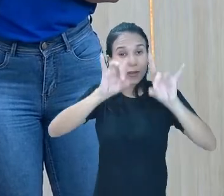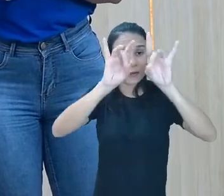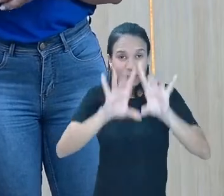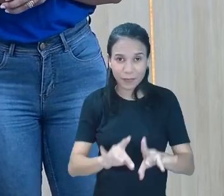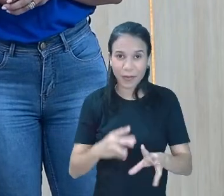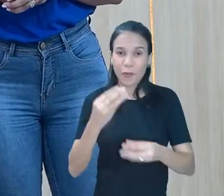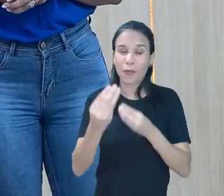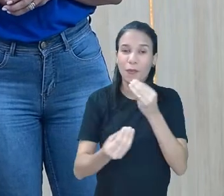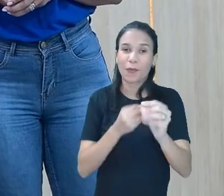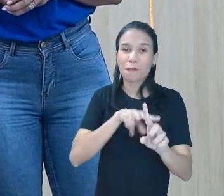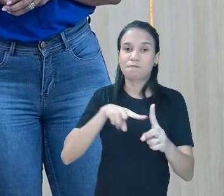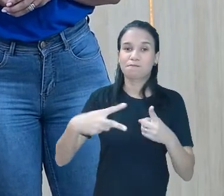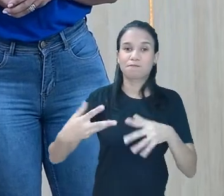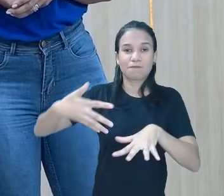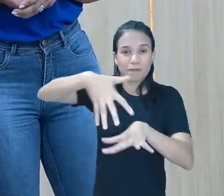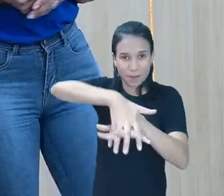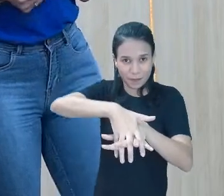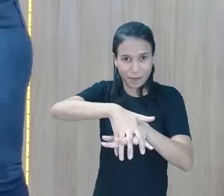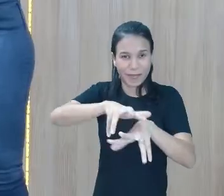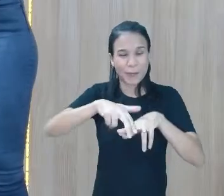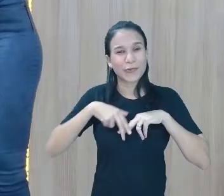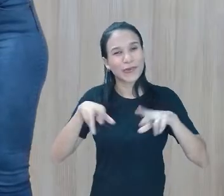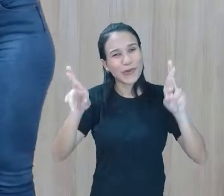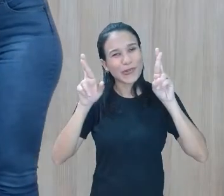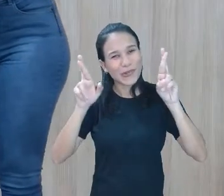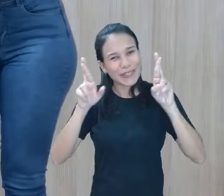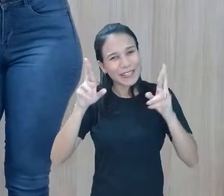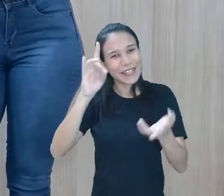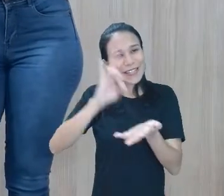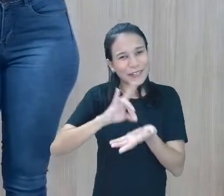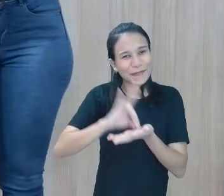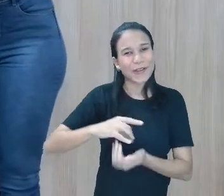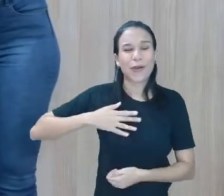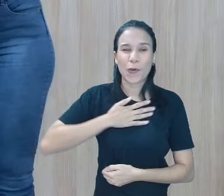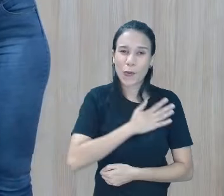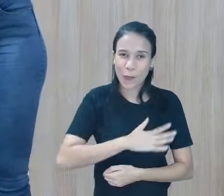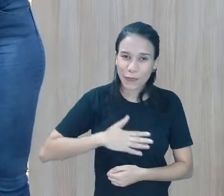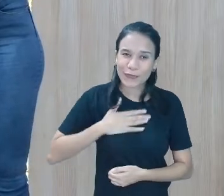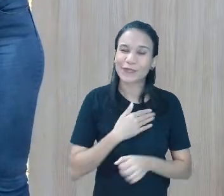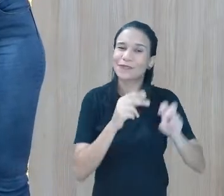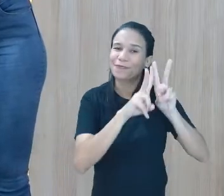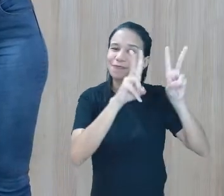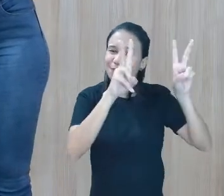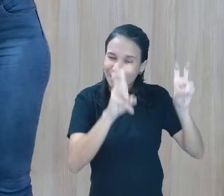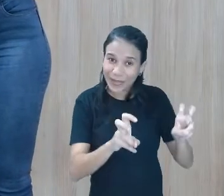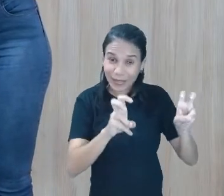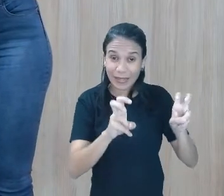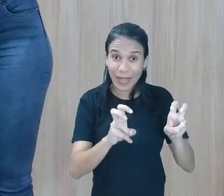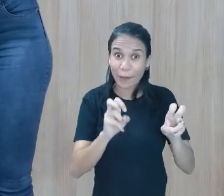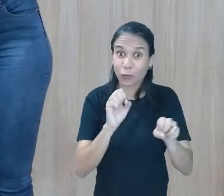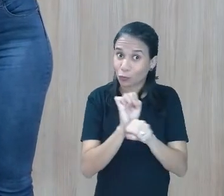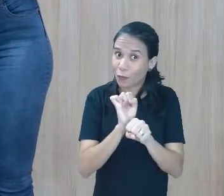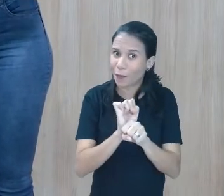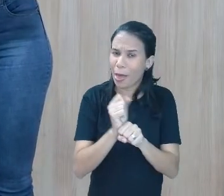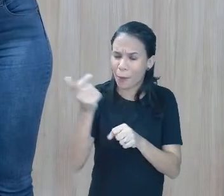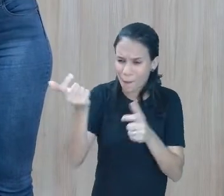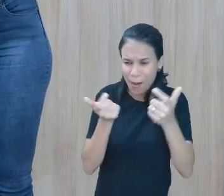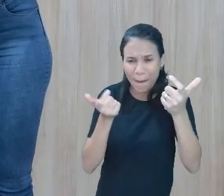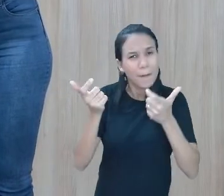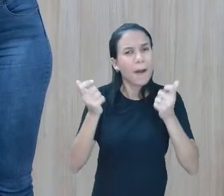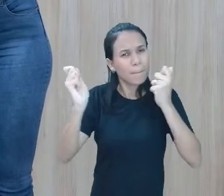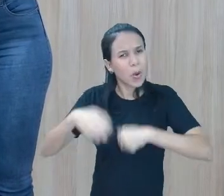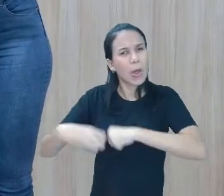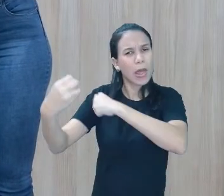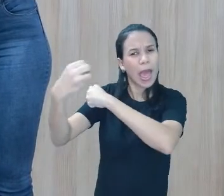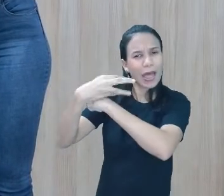especial, na perspectiva da educação inclusiva. Então, espero que vocês realmente tenham gostado dessa temática. Aguardo mais sugestões,